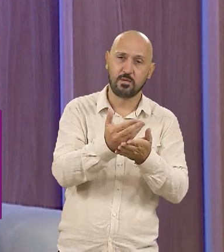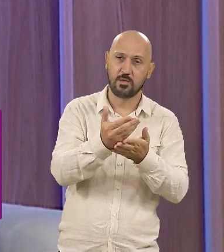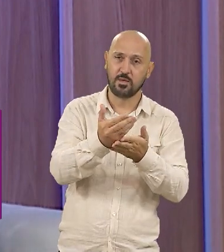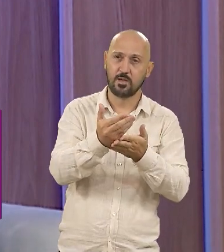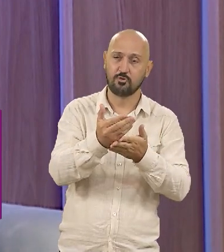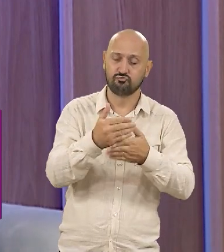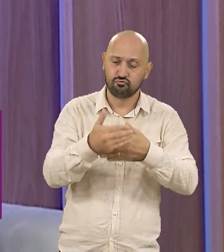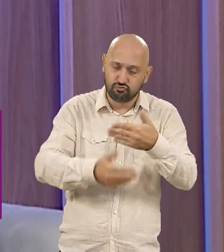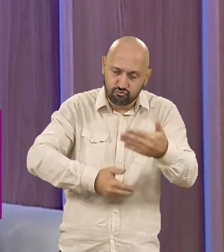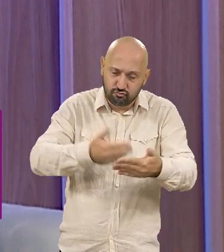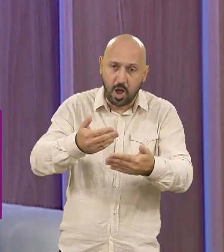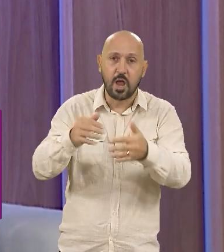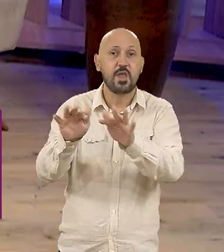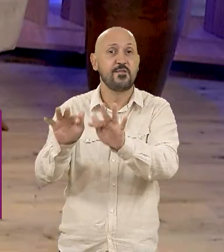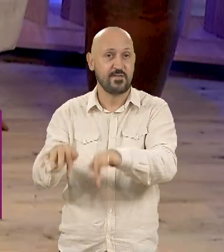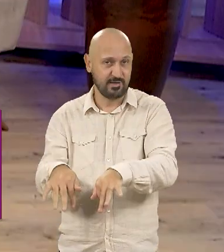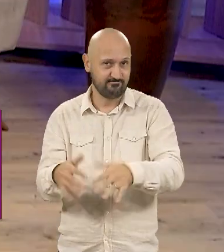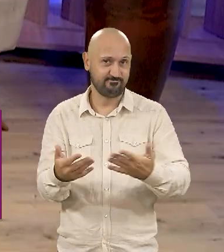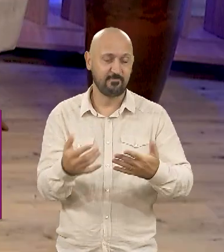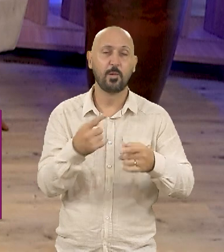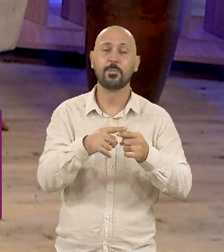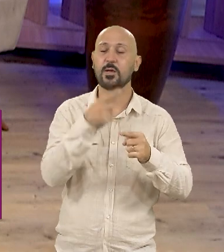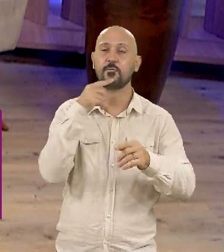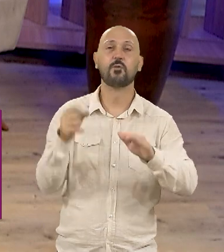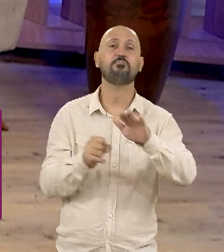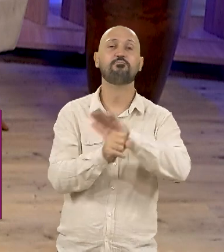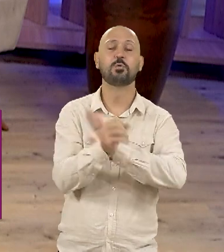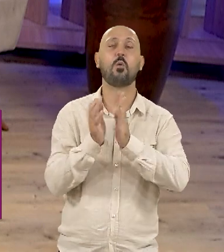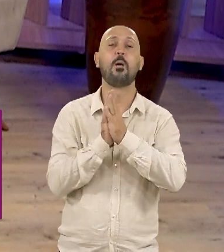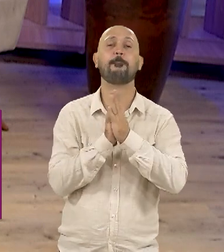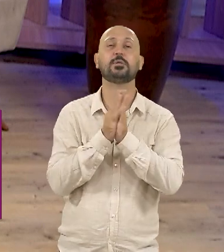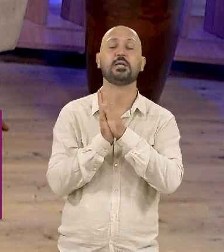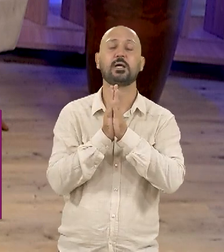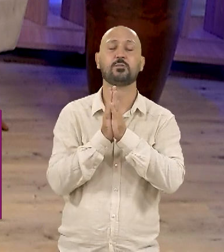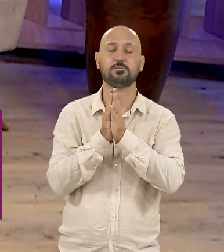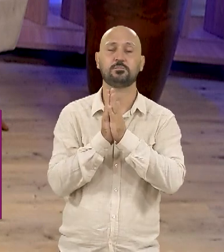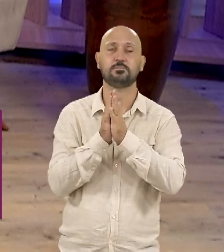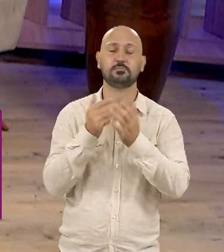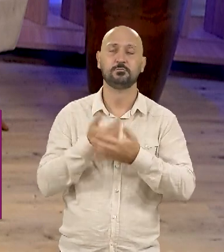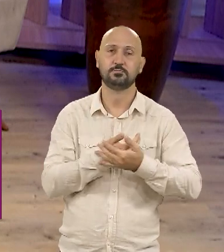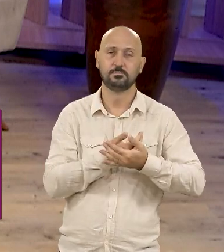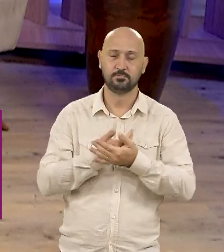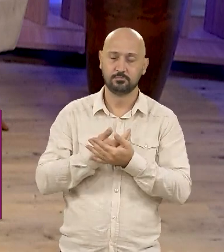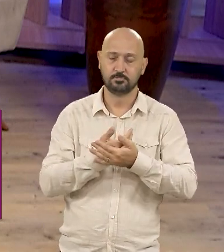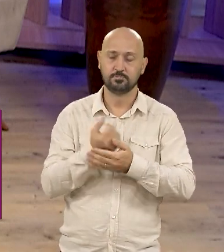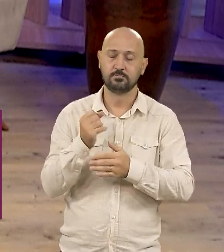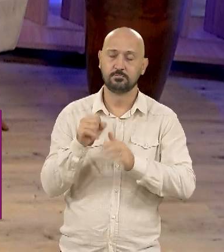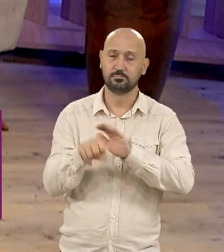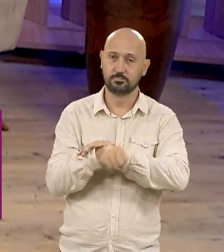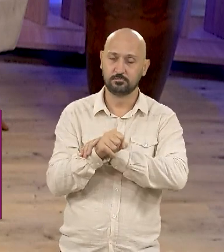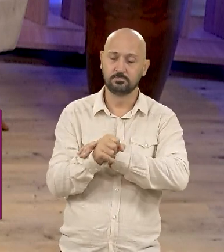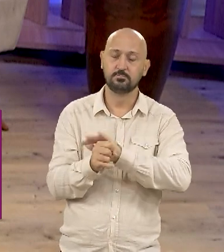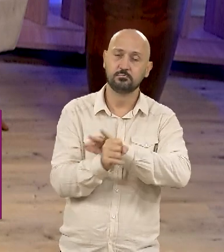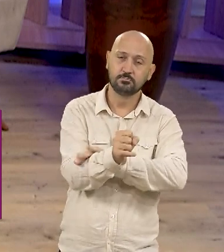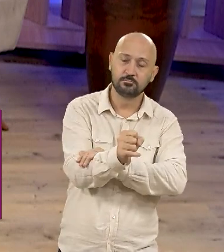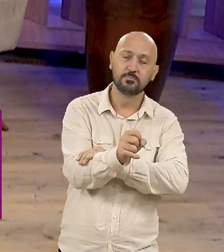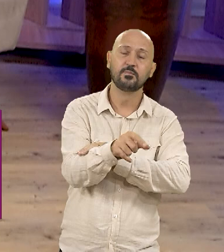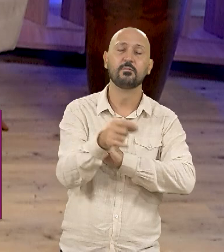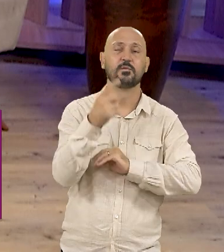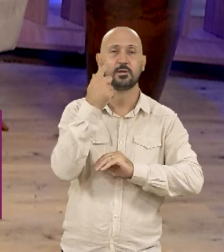de um boneco na vida de uma mãe que tem um diagnóstico de infertilidade e eu posso